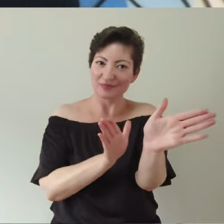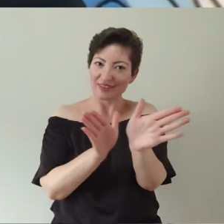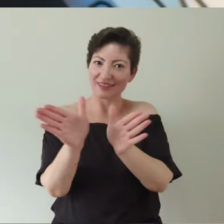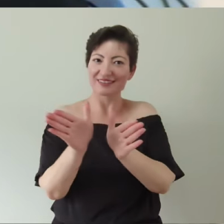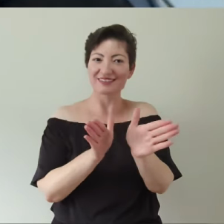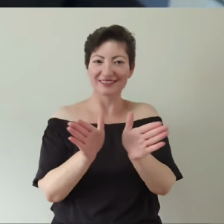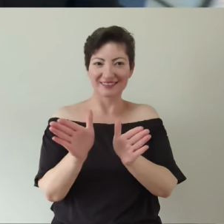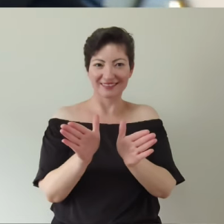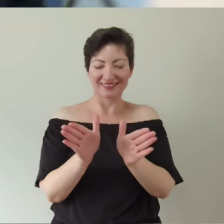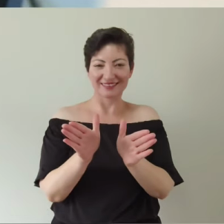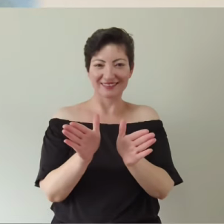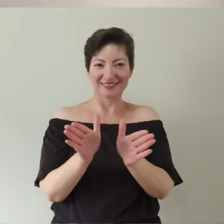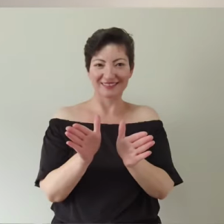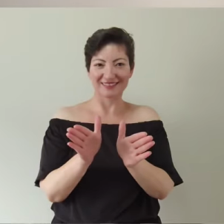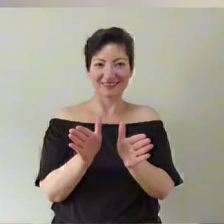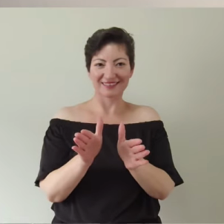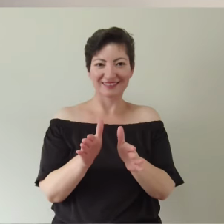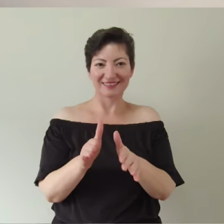ela.